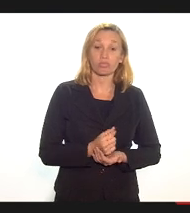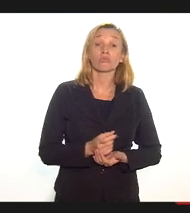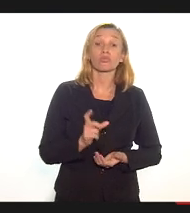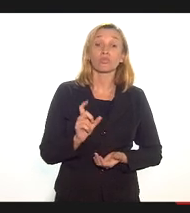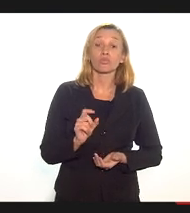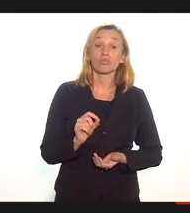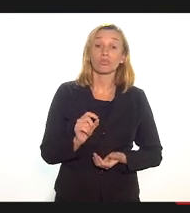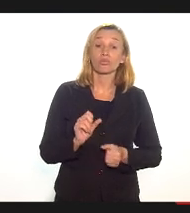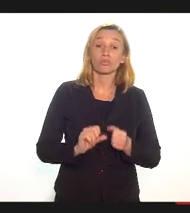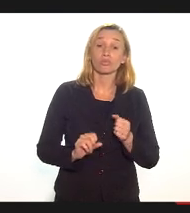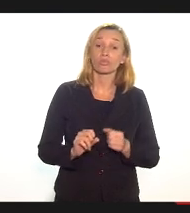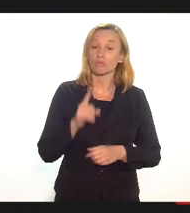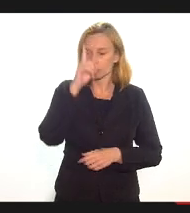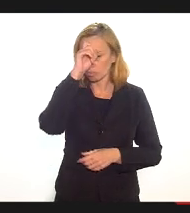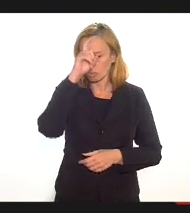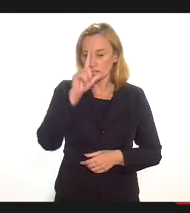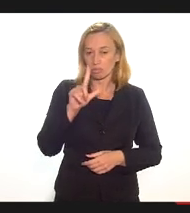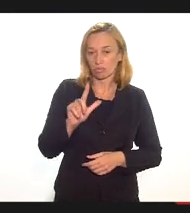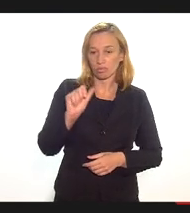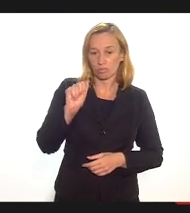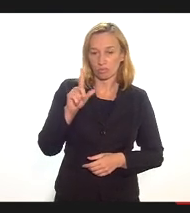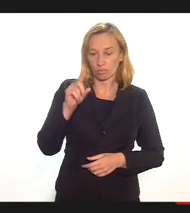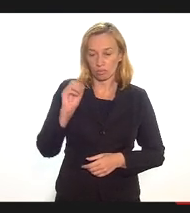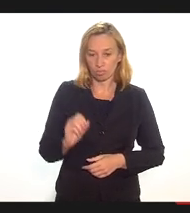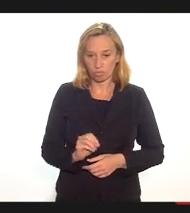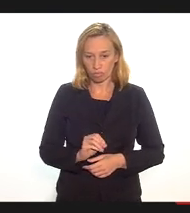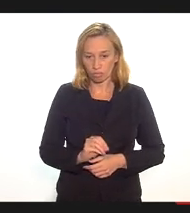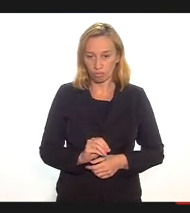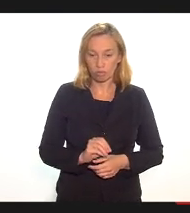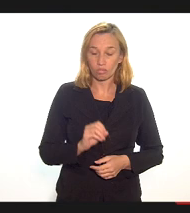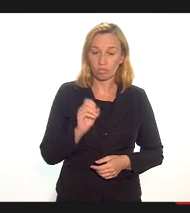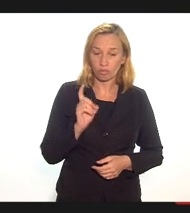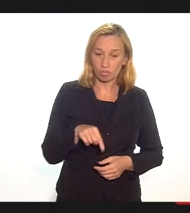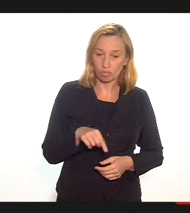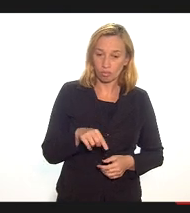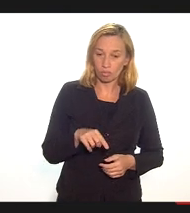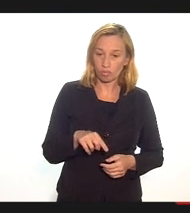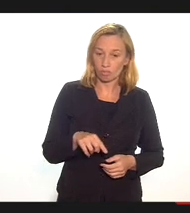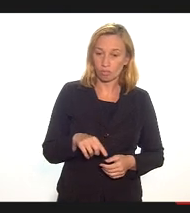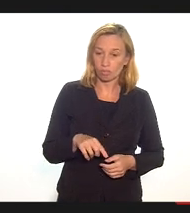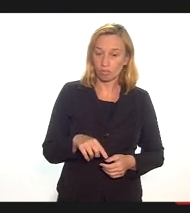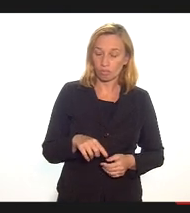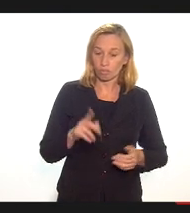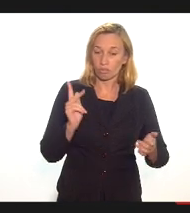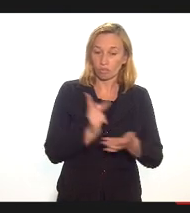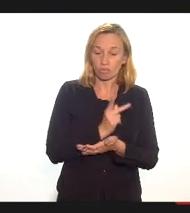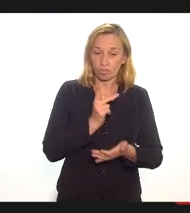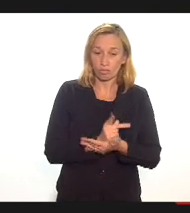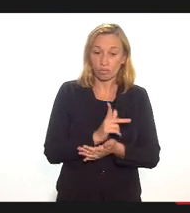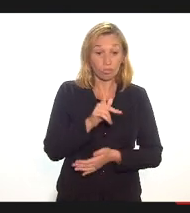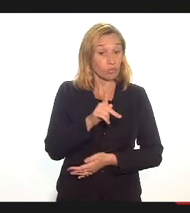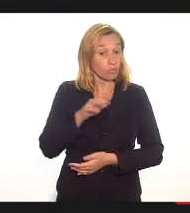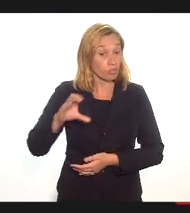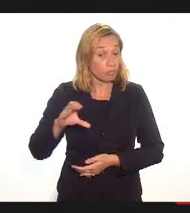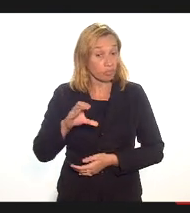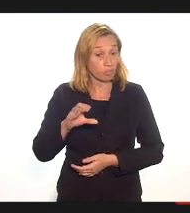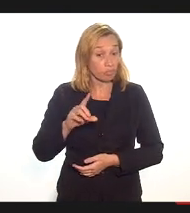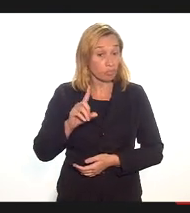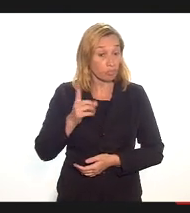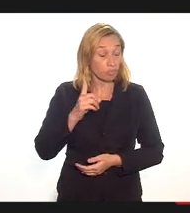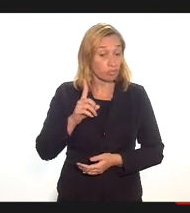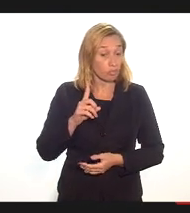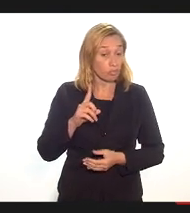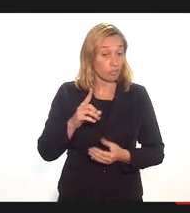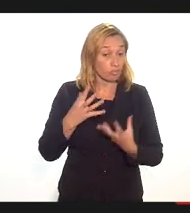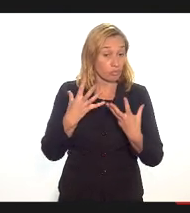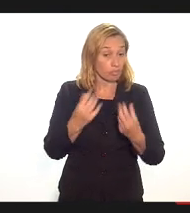fazendo no Hospital da Lagoa é antecipação da aplicabilidade de uma PEC que sequer foi